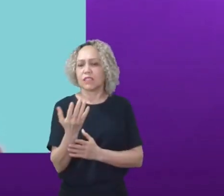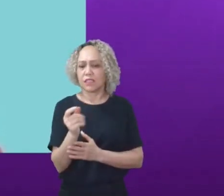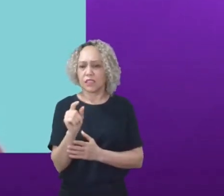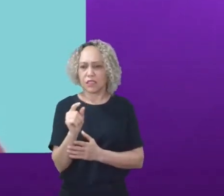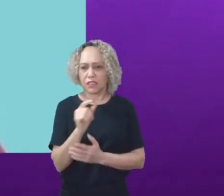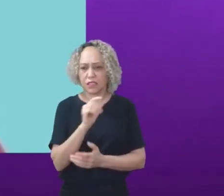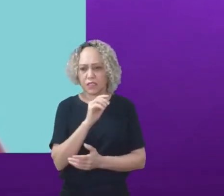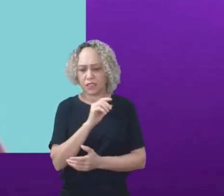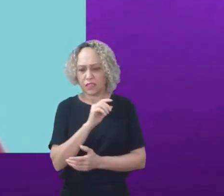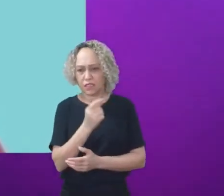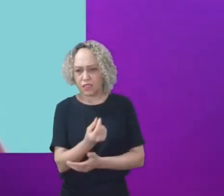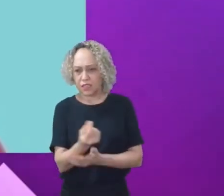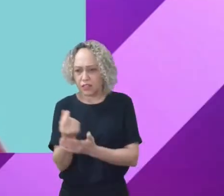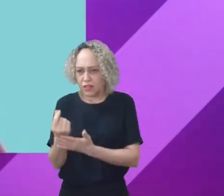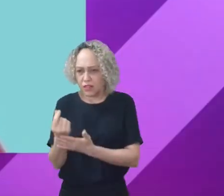vida,